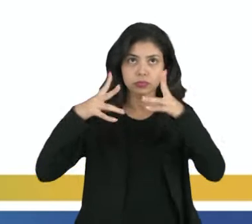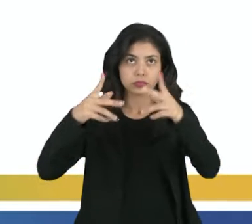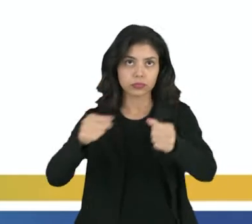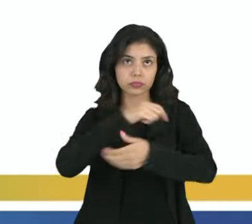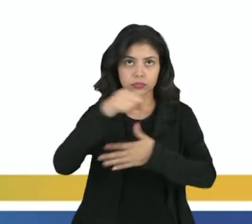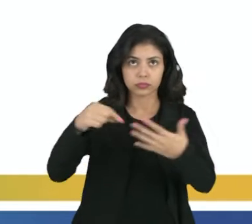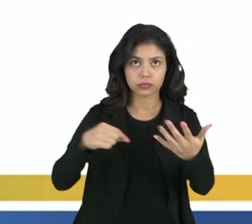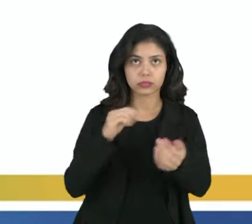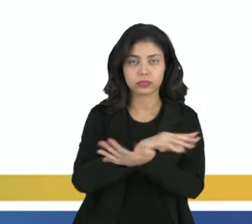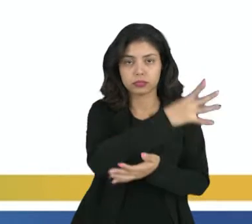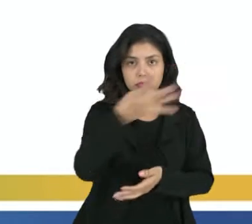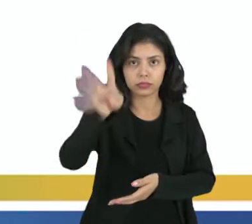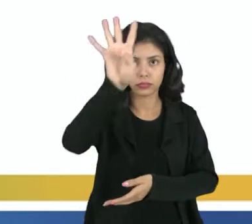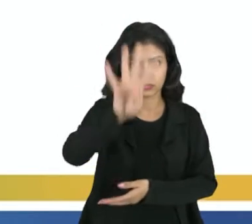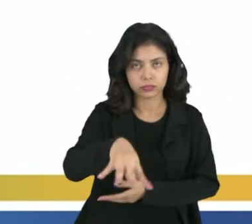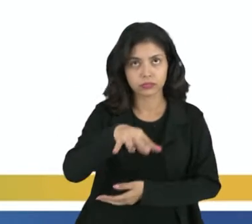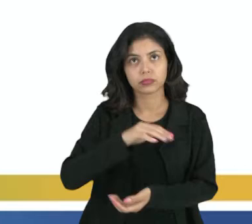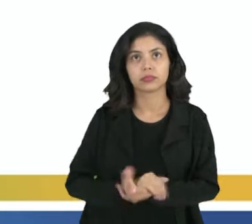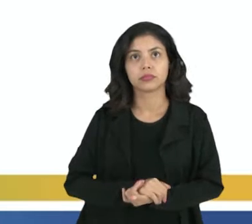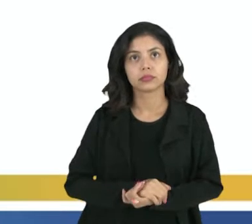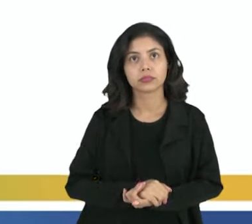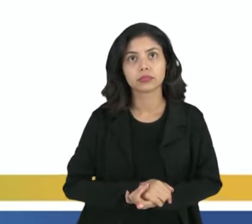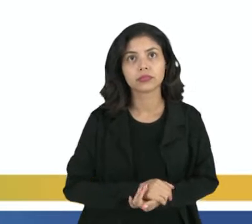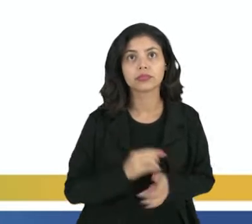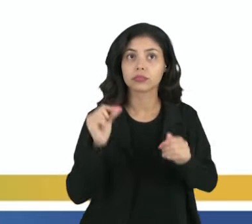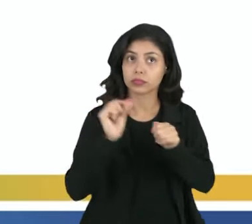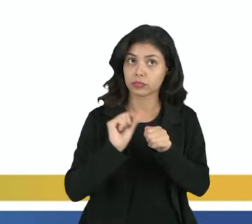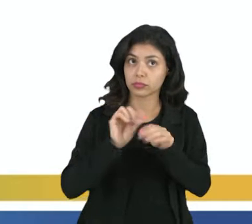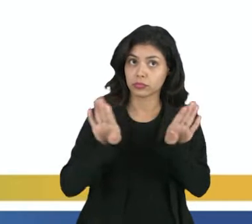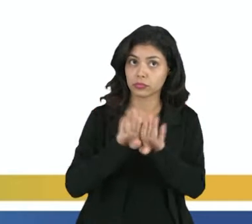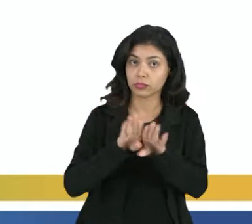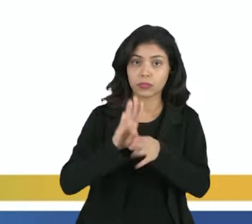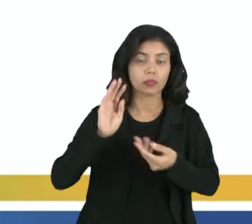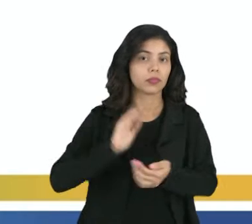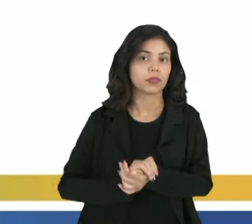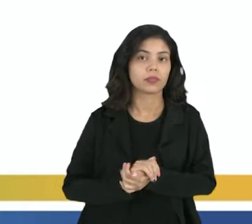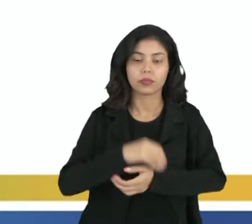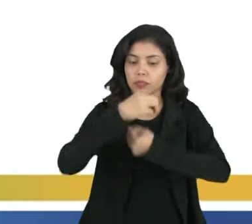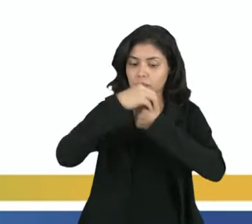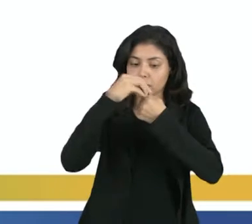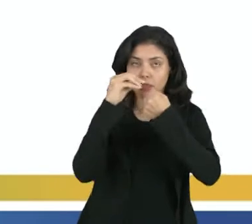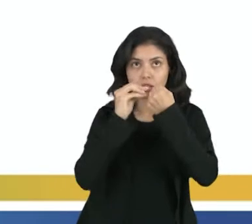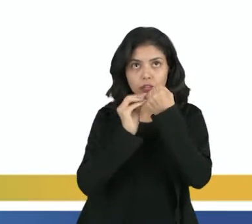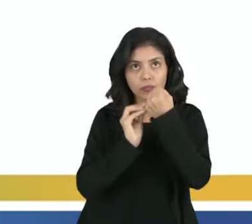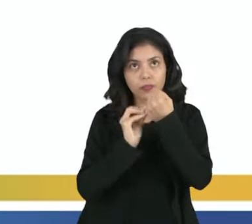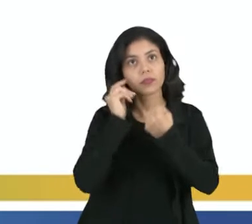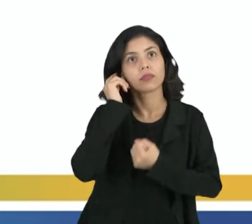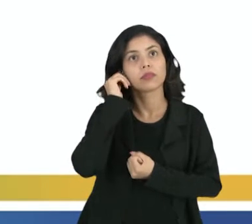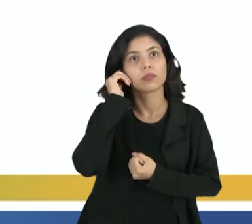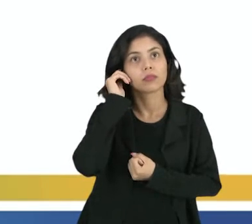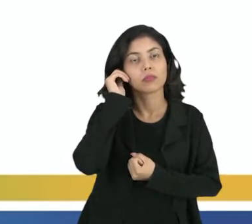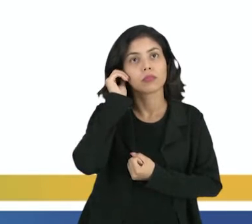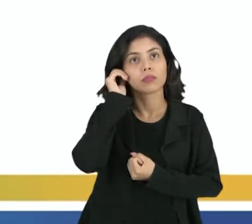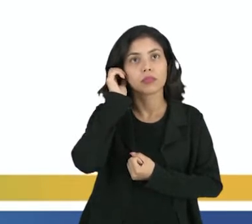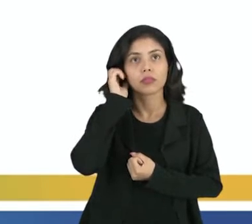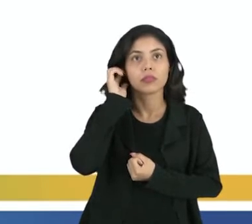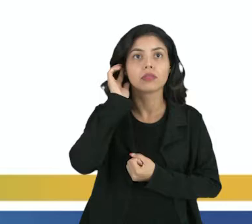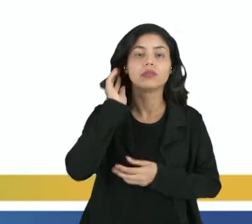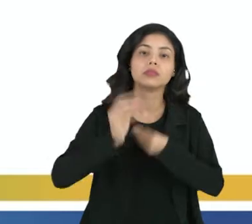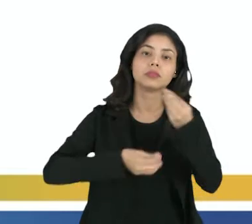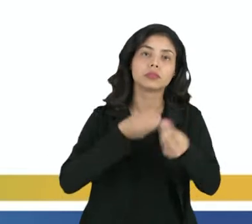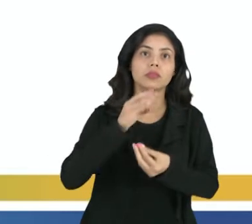todos os elementos químicos da Tabela Periódica eles formam tanto compostos moleculares como